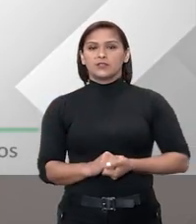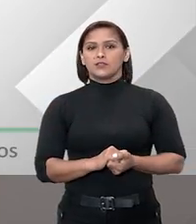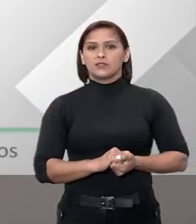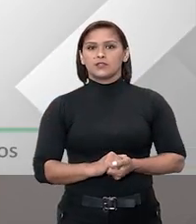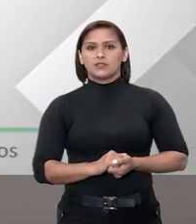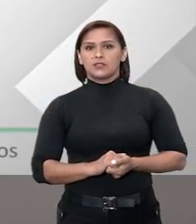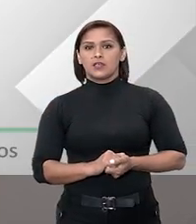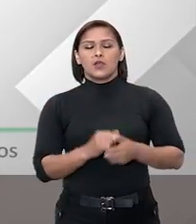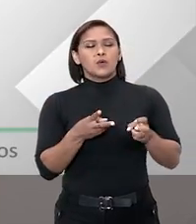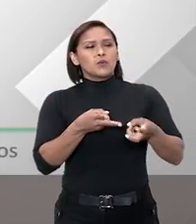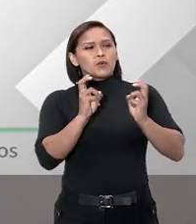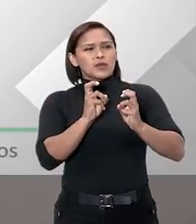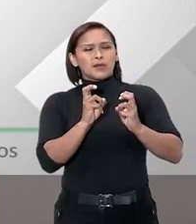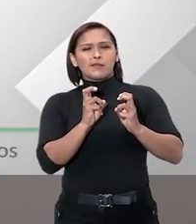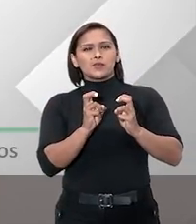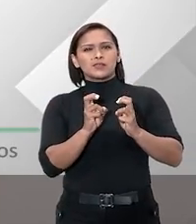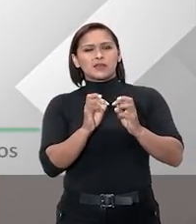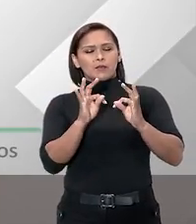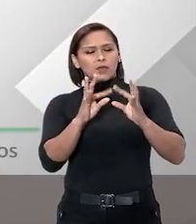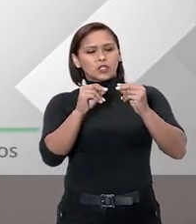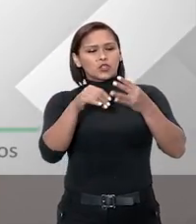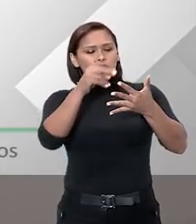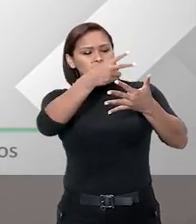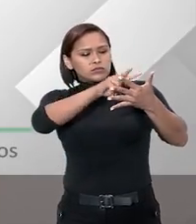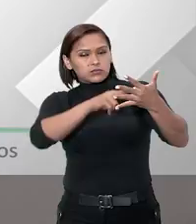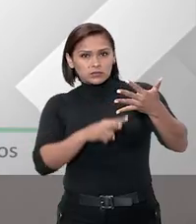O que eu pude perceber é,